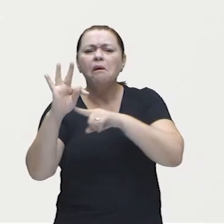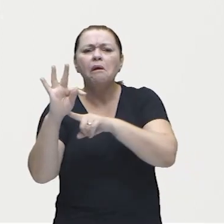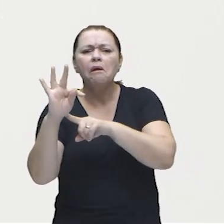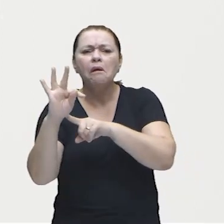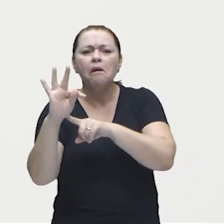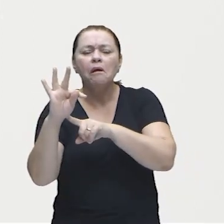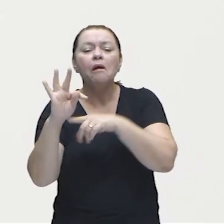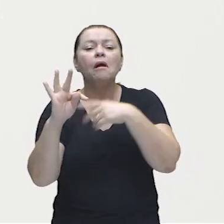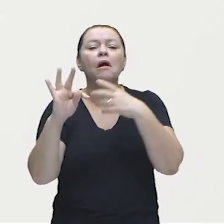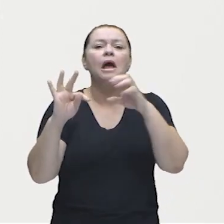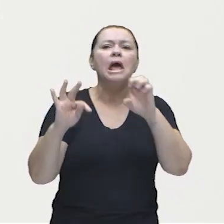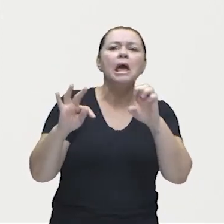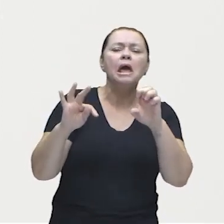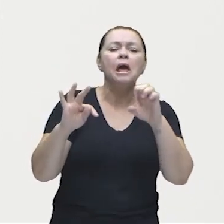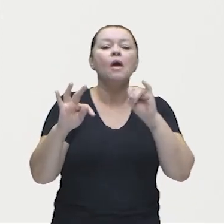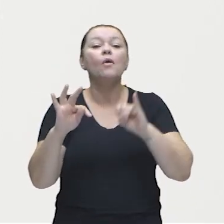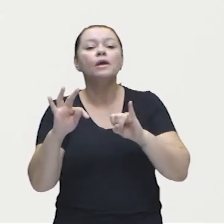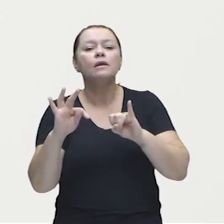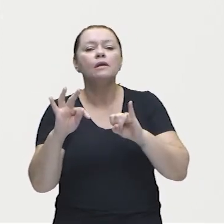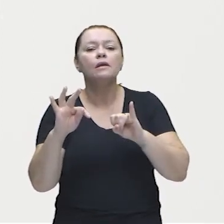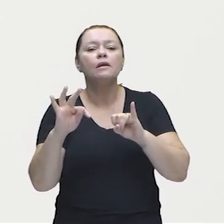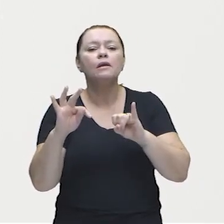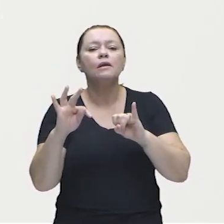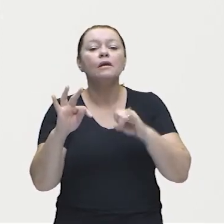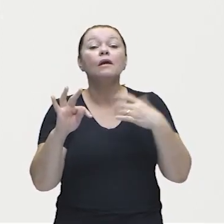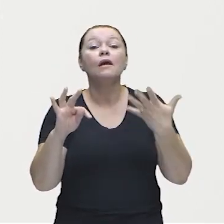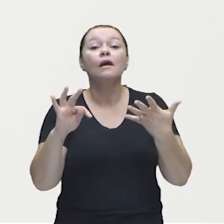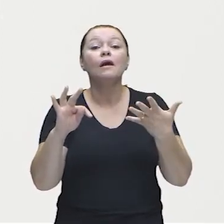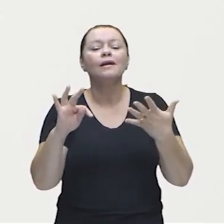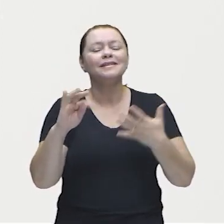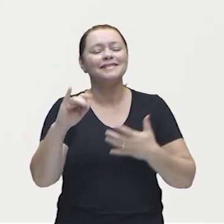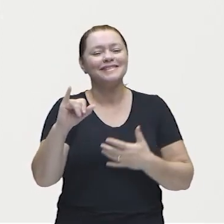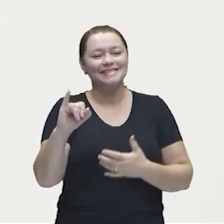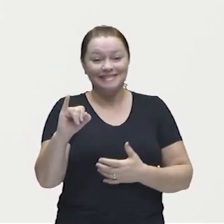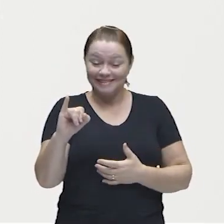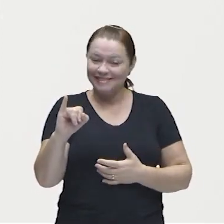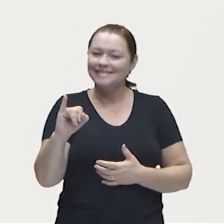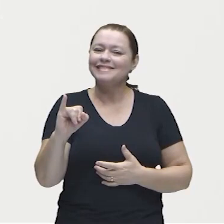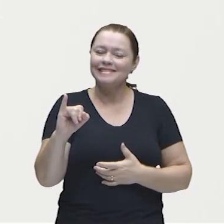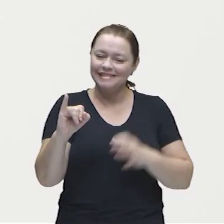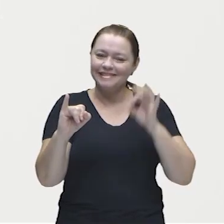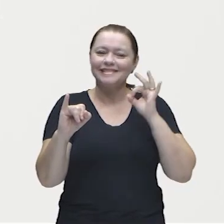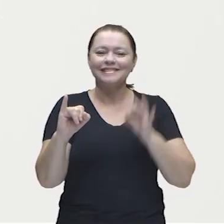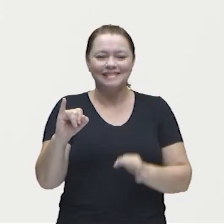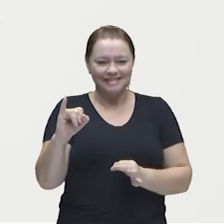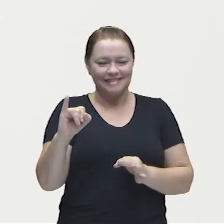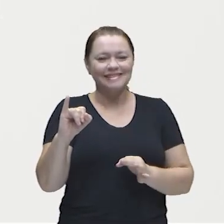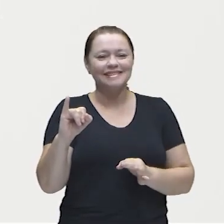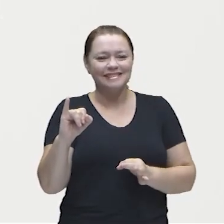Sapoti. É com E ou com I? É com I. Sapoti.